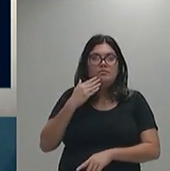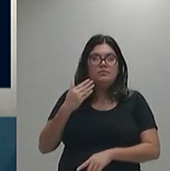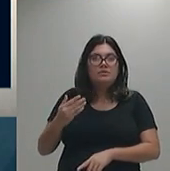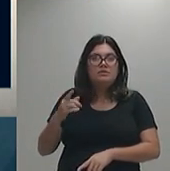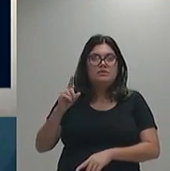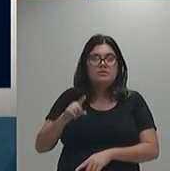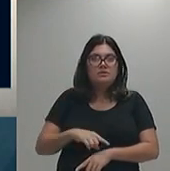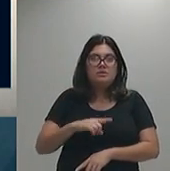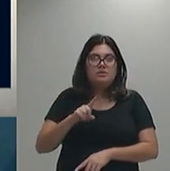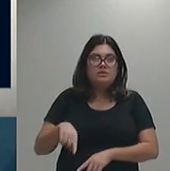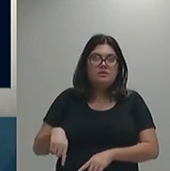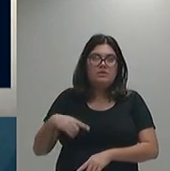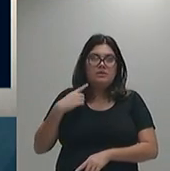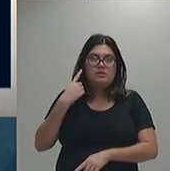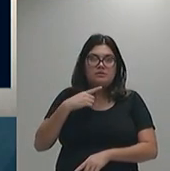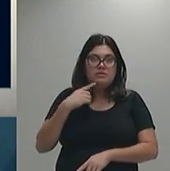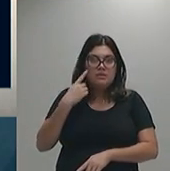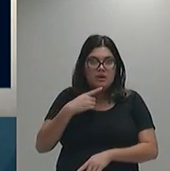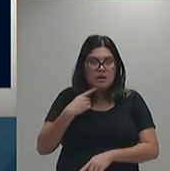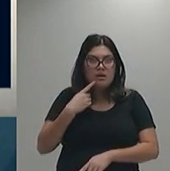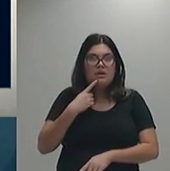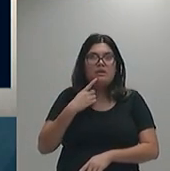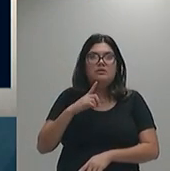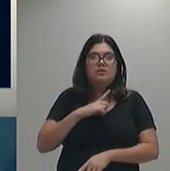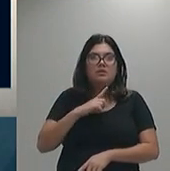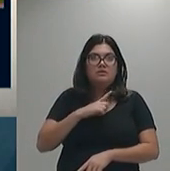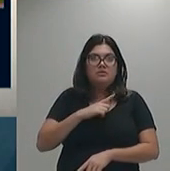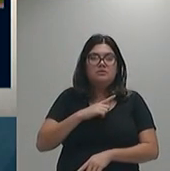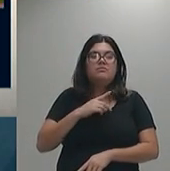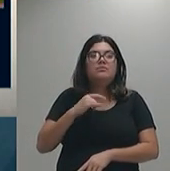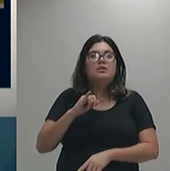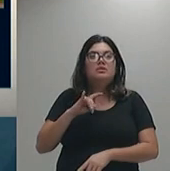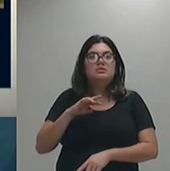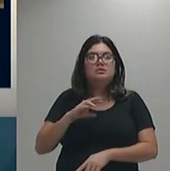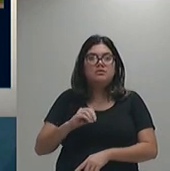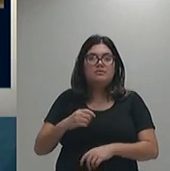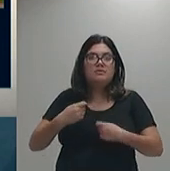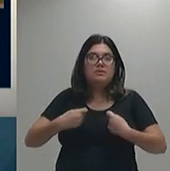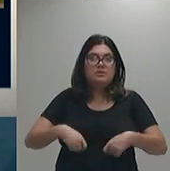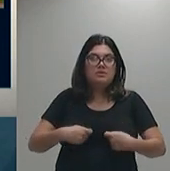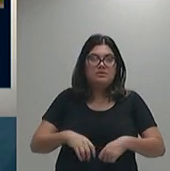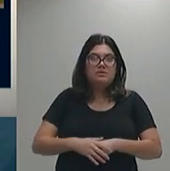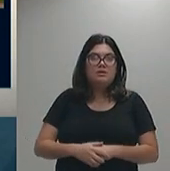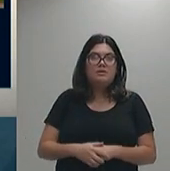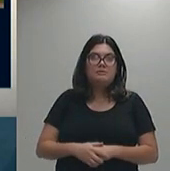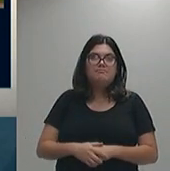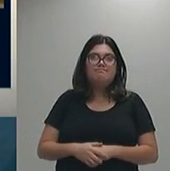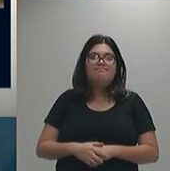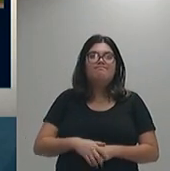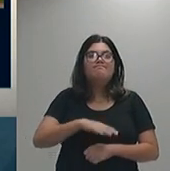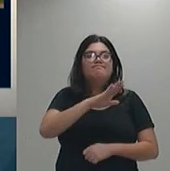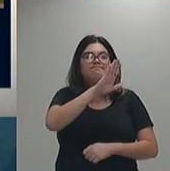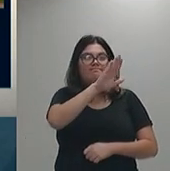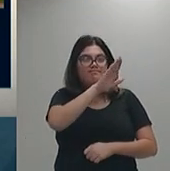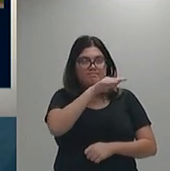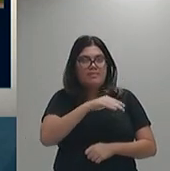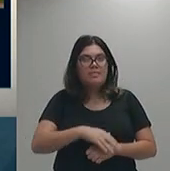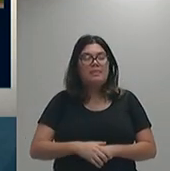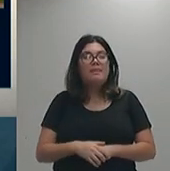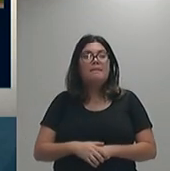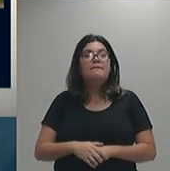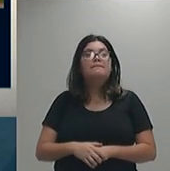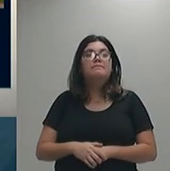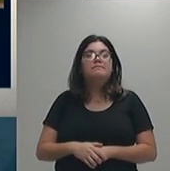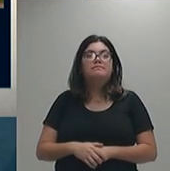do advogado como litisconsorte passivo necessário reprodutivos Isabel eu eu eu eu eu adiro integralmente